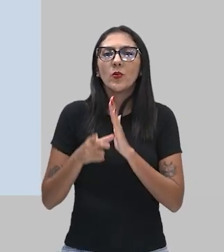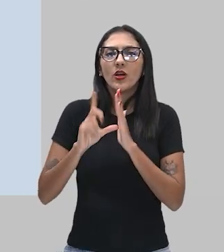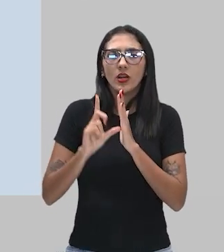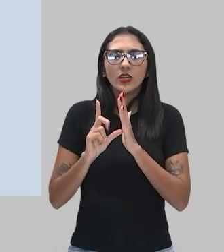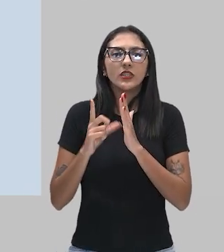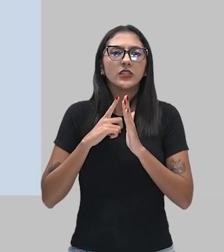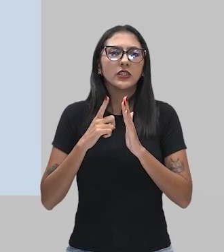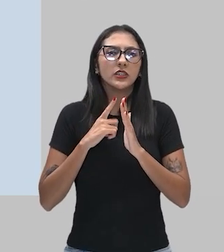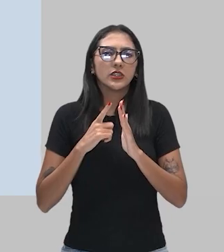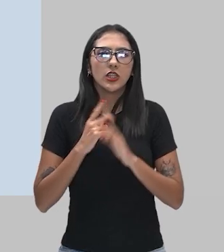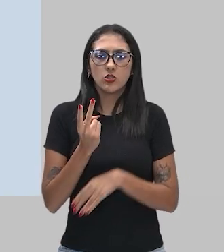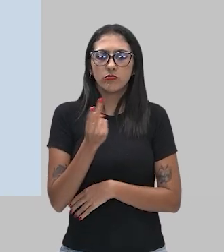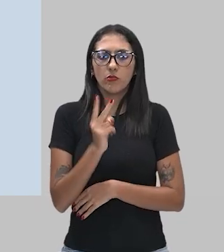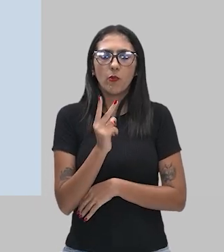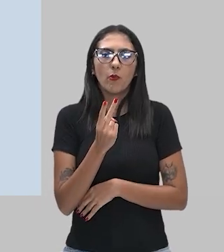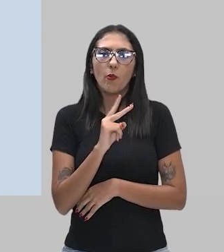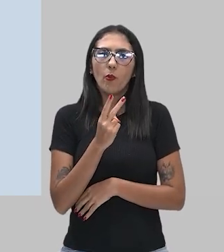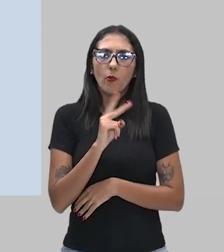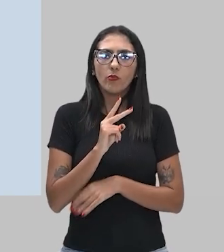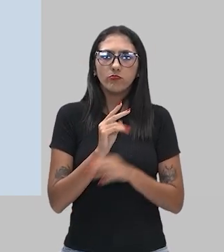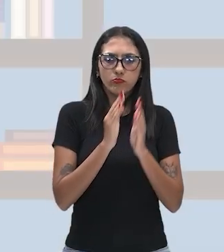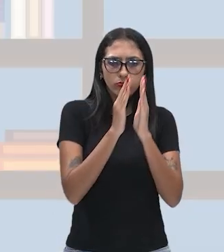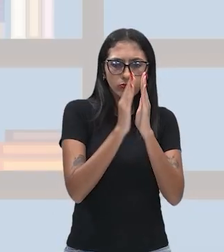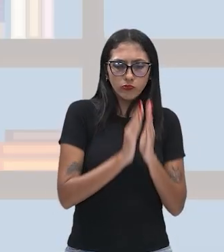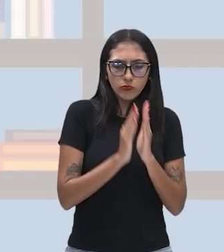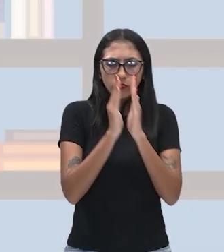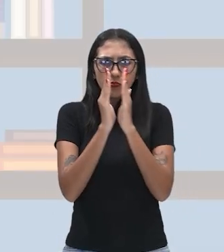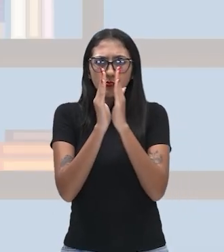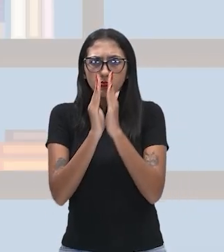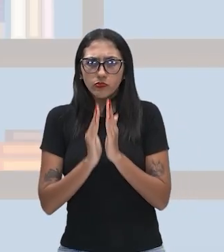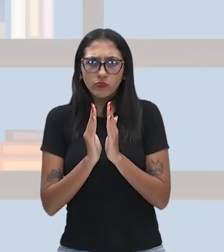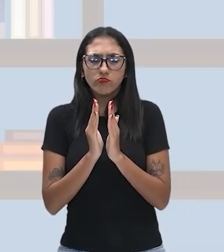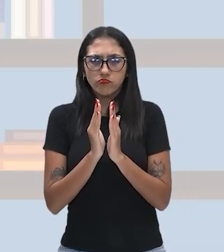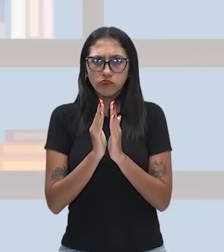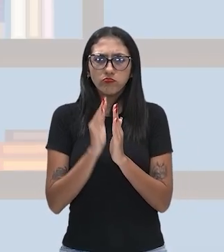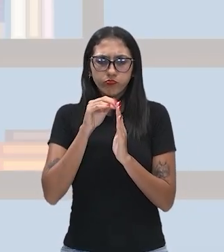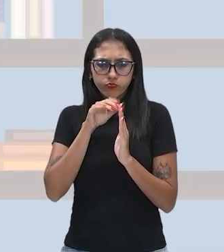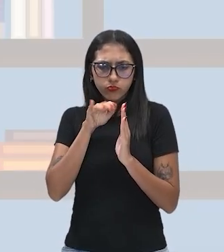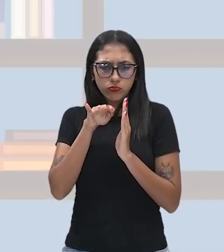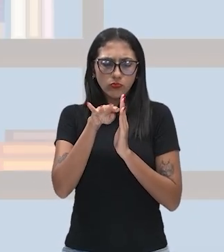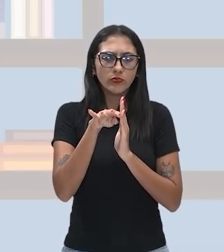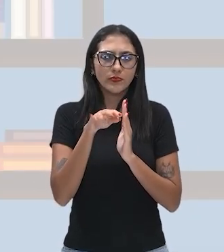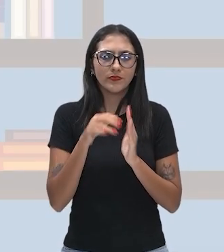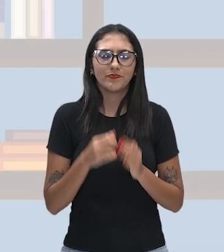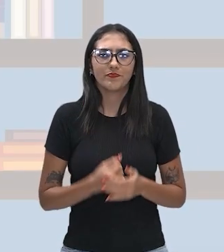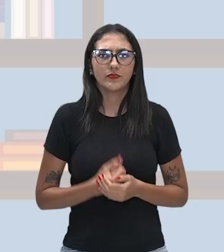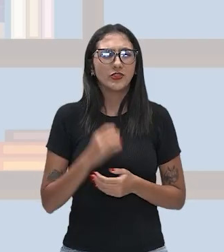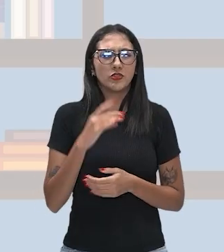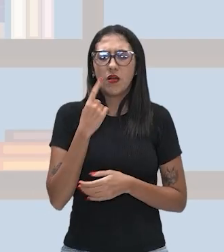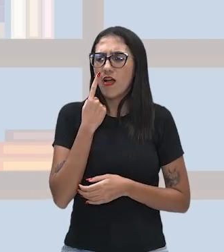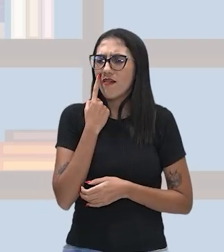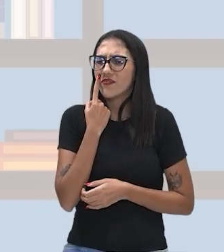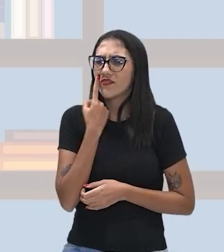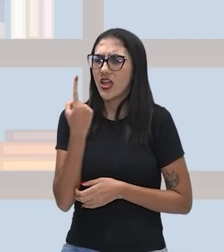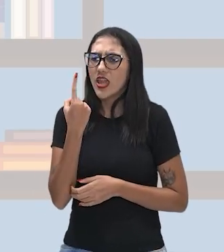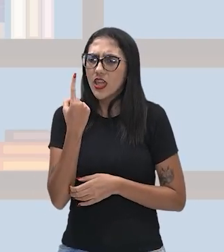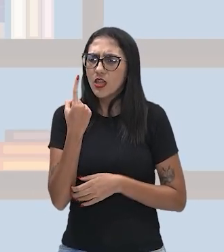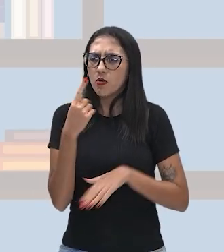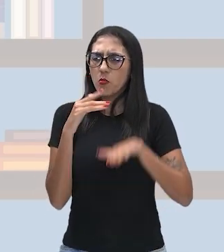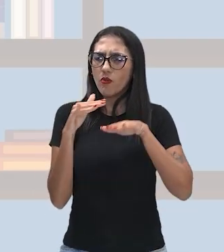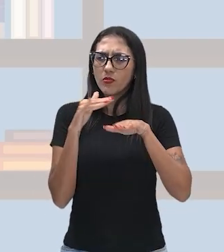de 2 caminhos distintos. A simples ação de observar a trajetória dos